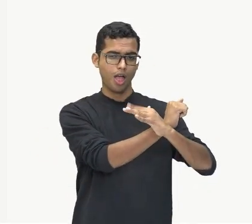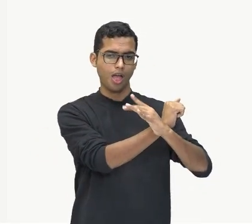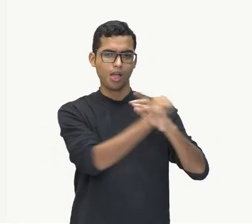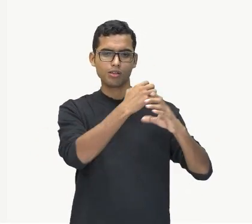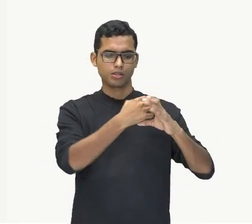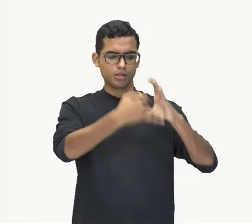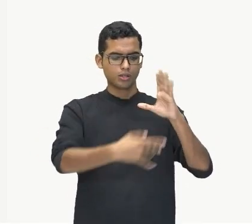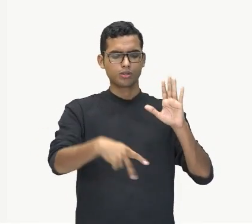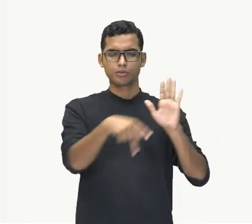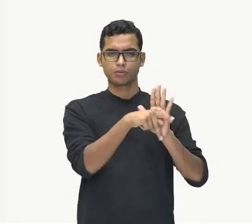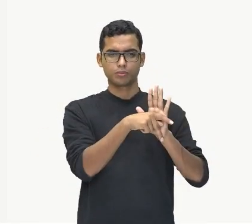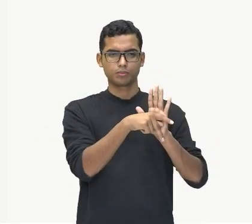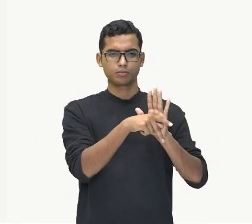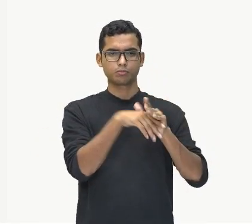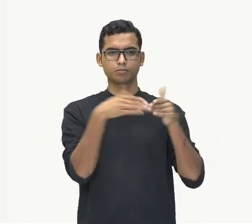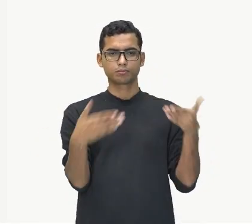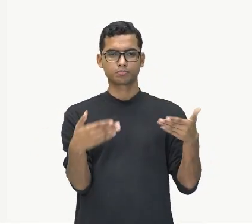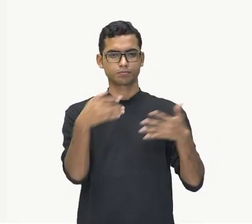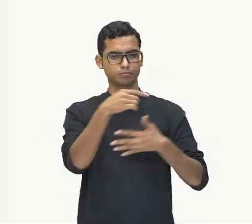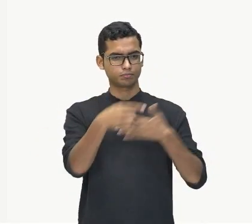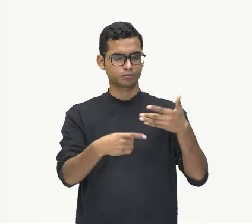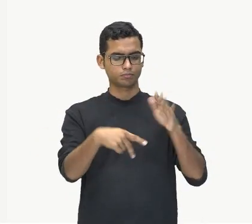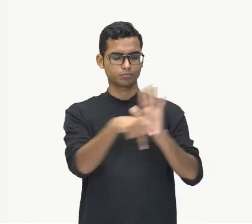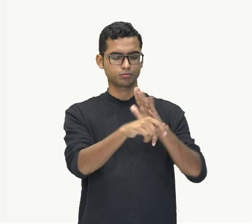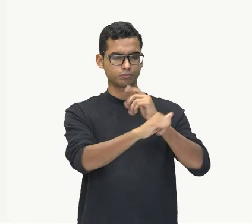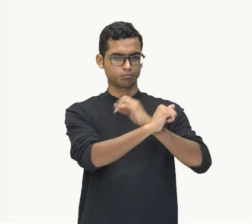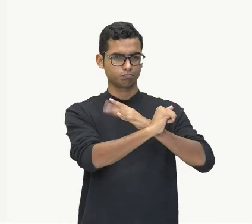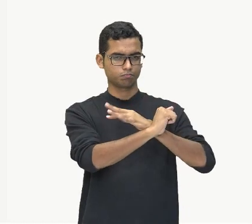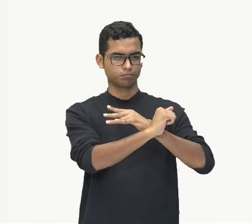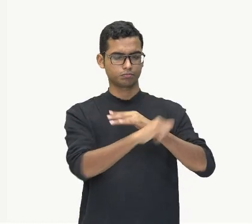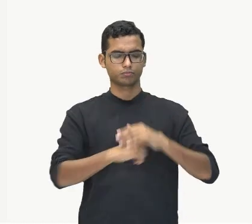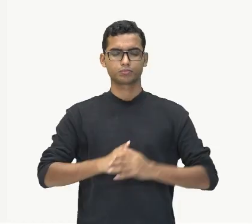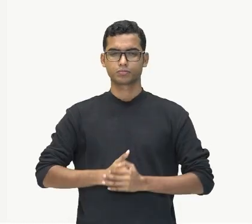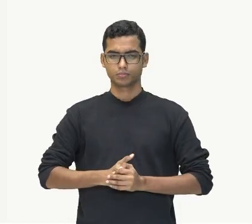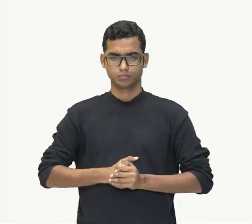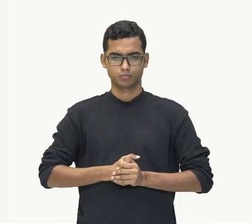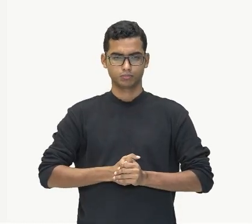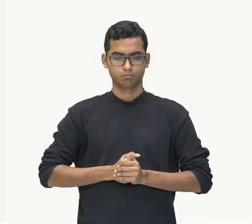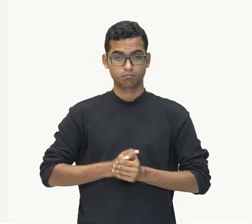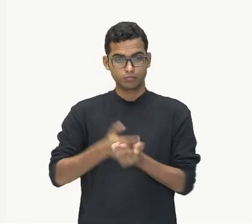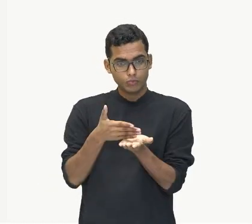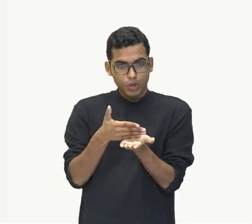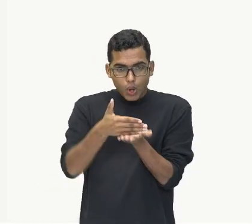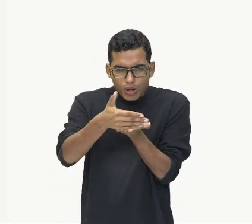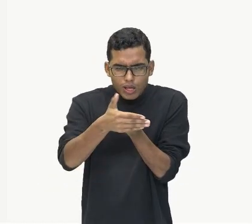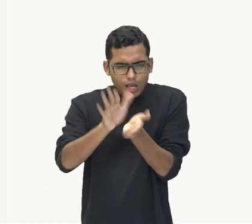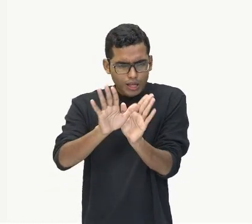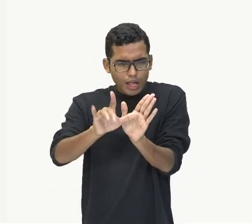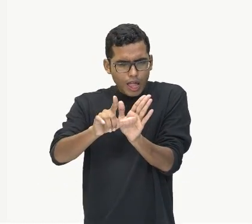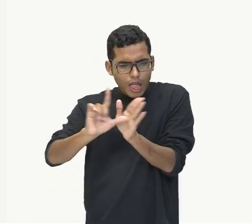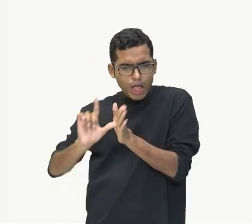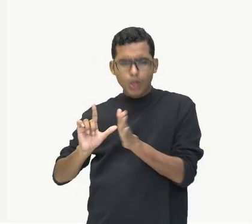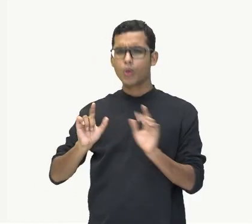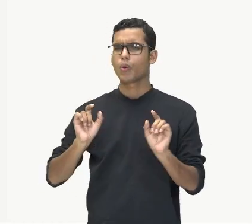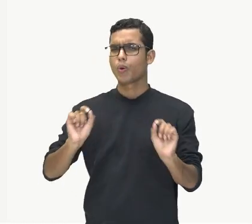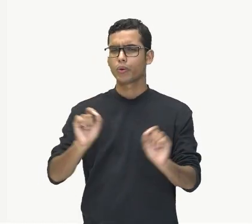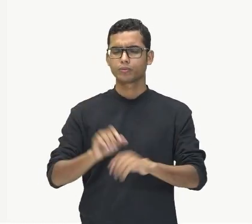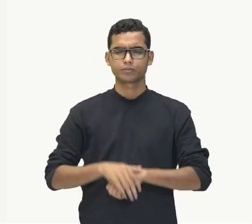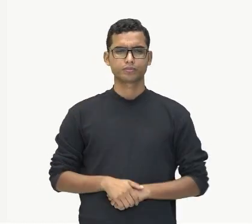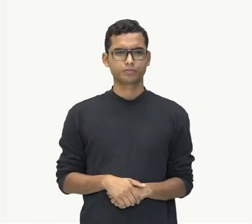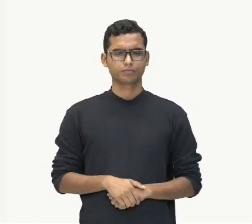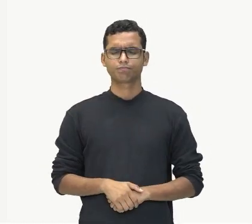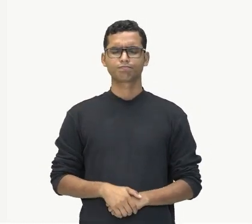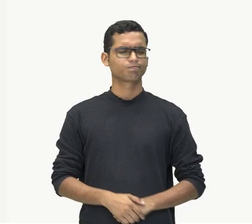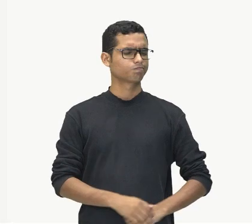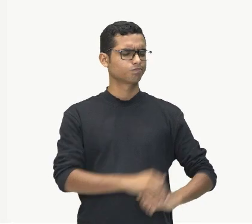Propriedade dos ácidos, tá? Antes da gente entrar nas propriedades dos ácidos, onde que estão